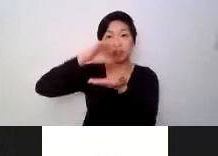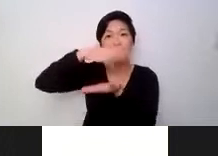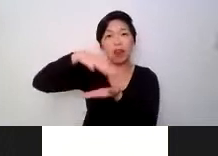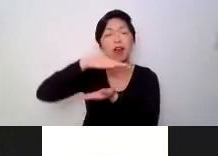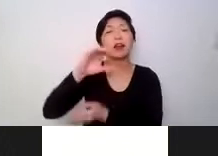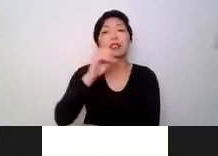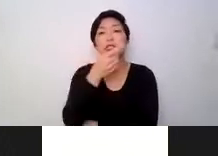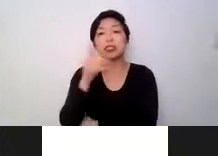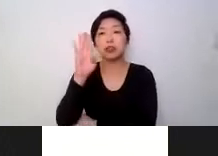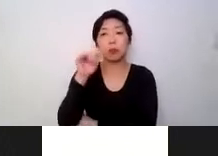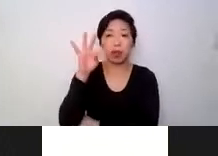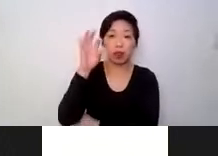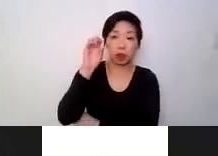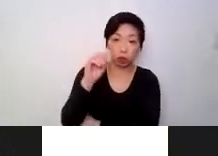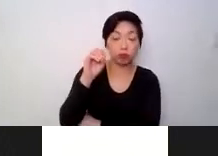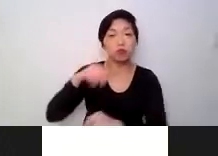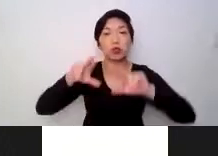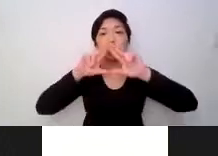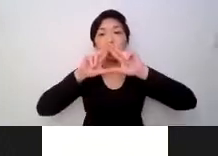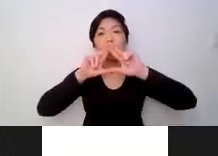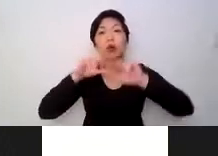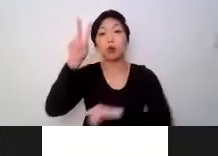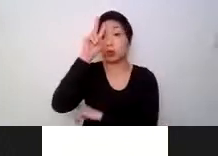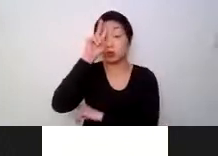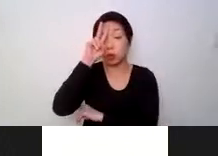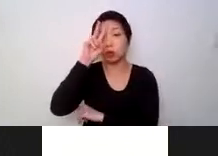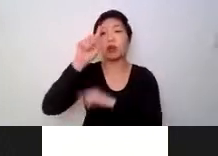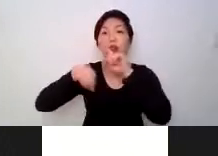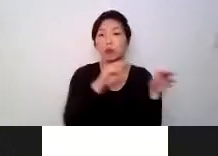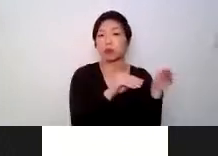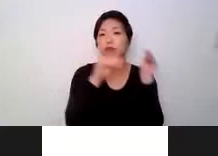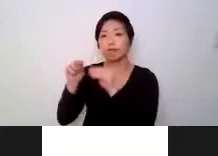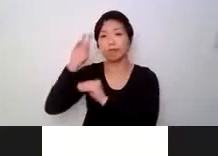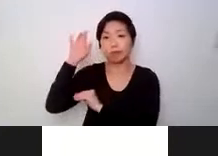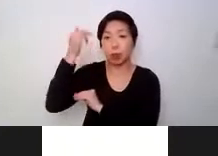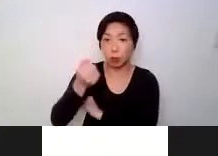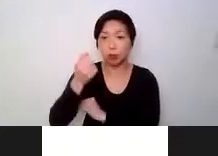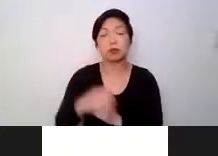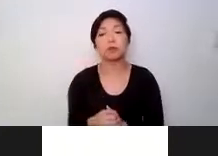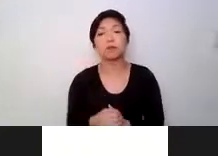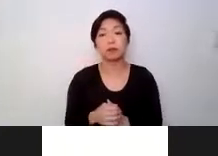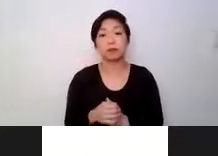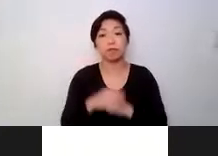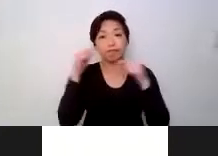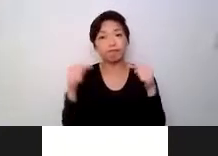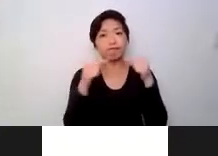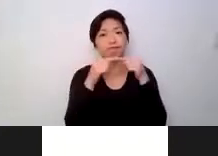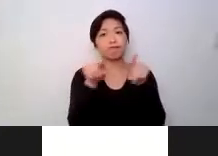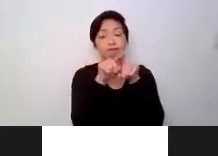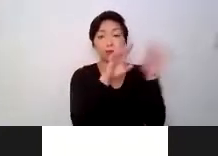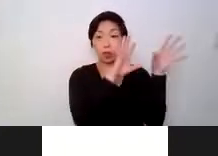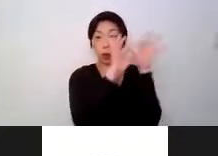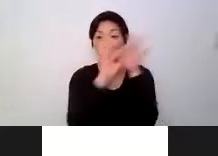Histórico, né, onde vai se passar aí para a região da República. E aliado a isso, contexto